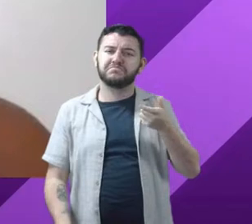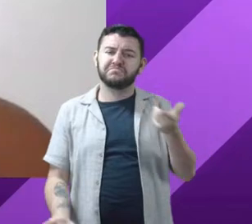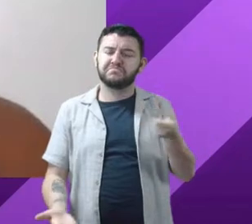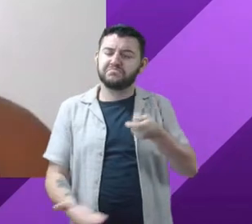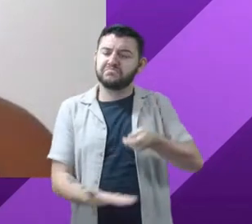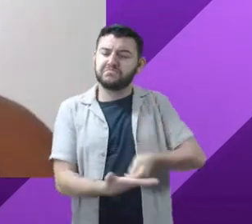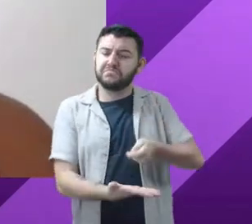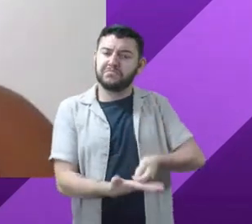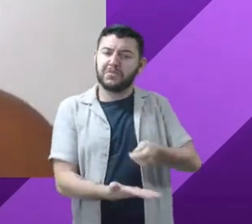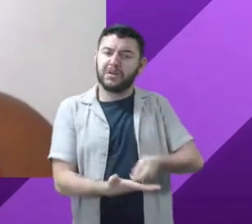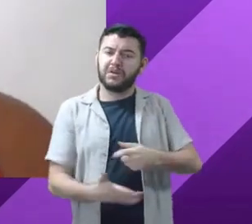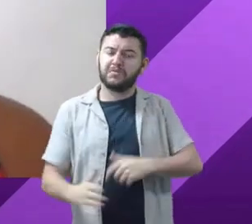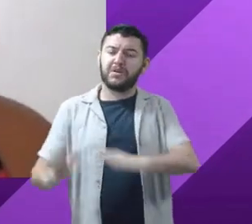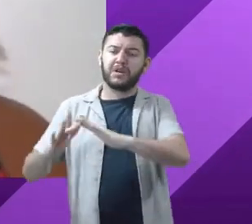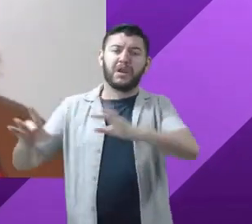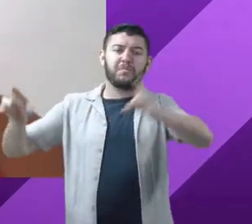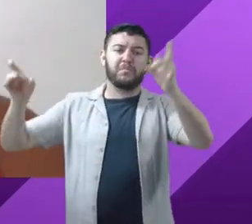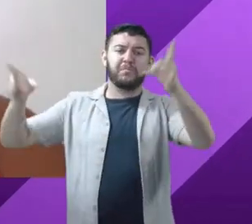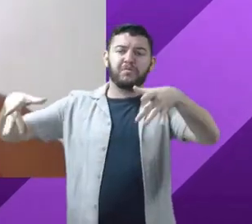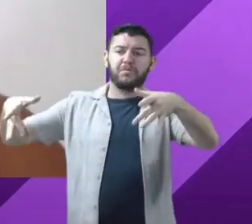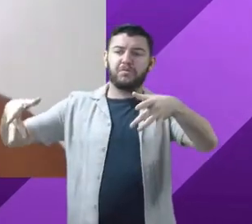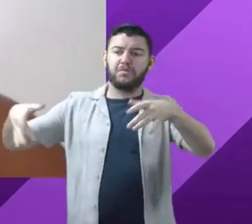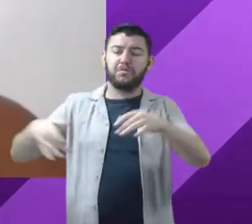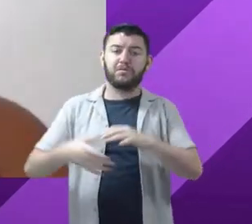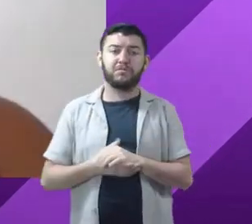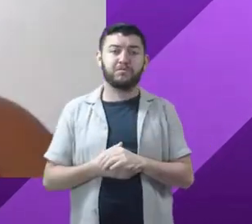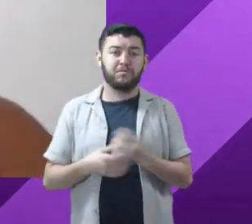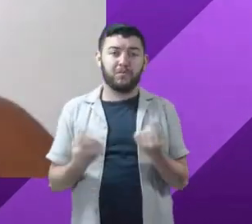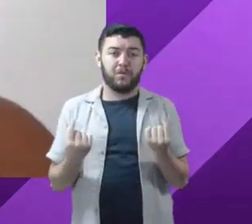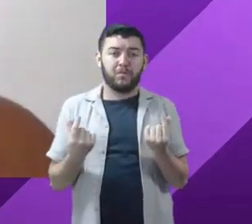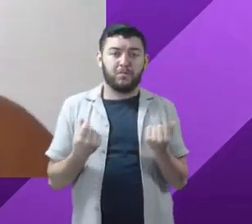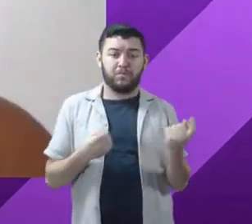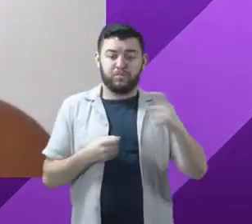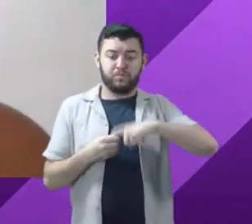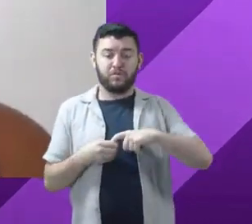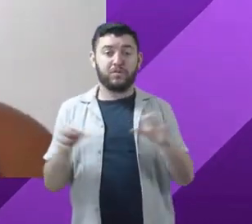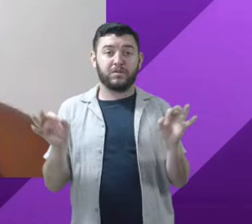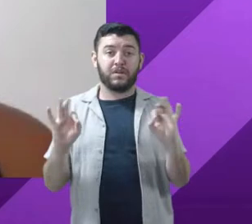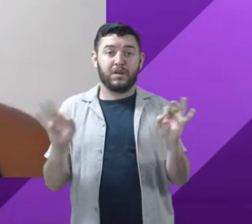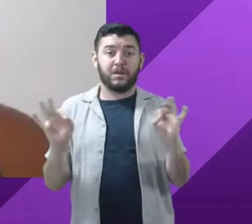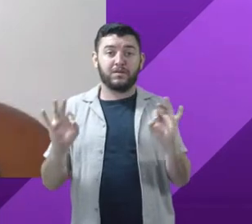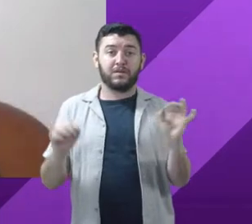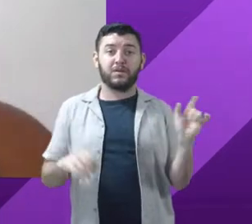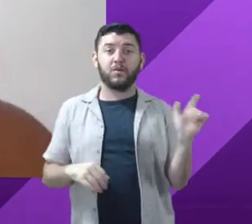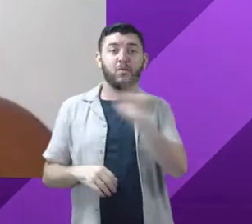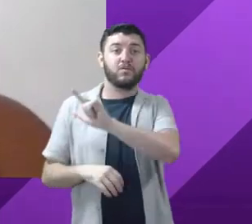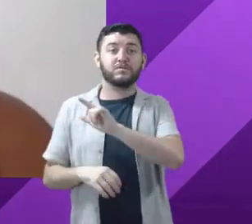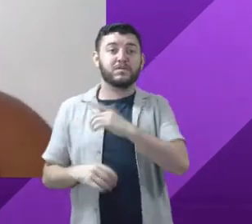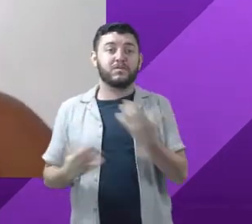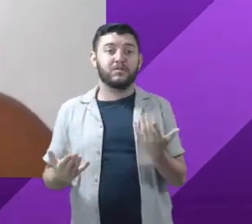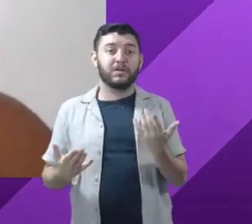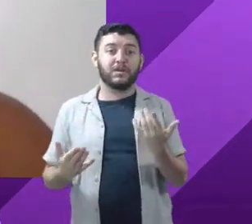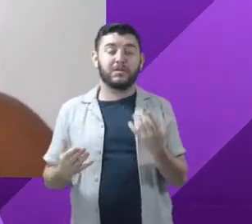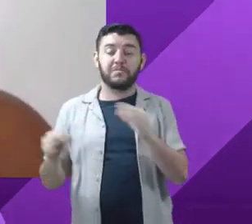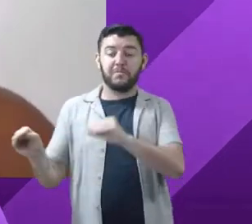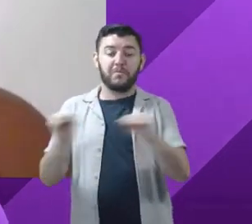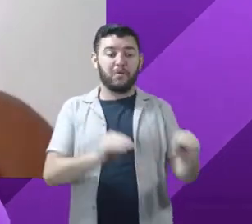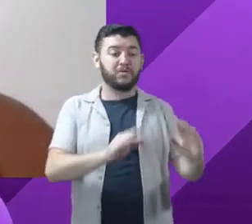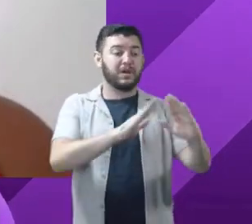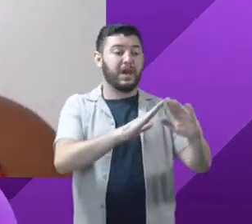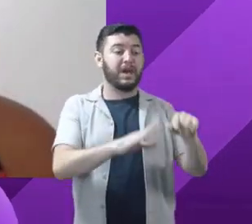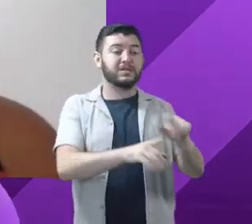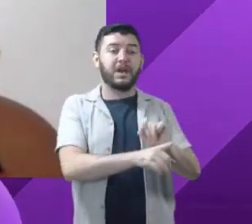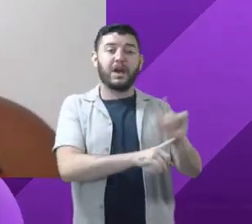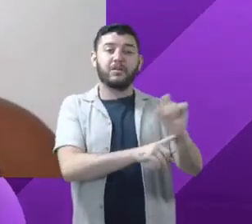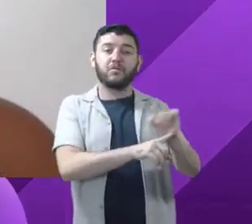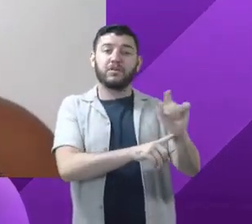de suas casas. A princípio, sem indenização nenhuma. Elas ganhavam apenas um aluguel social e